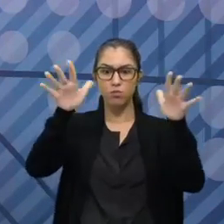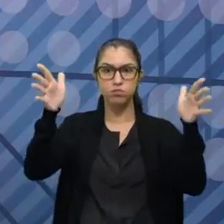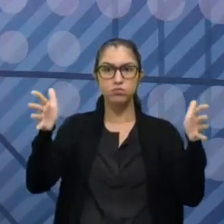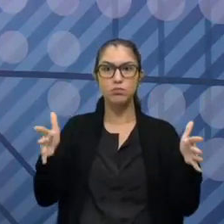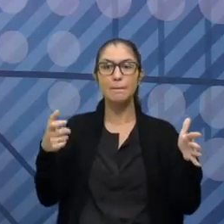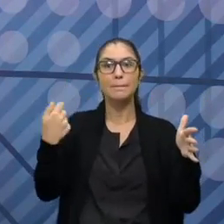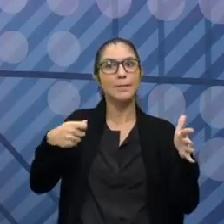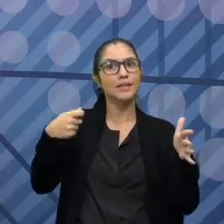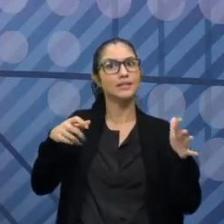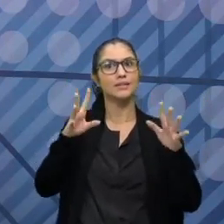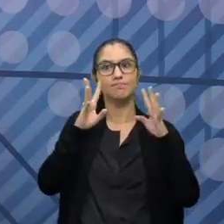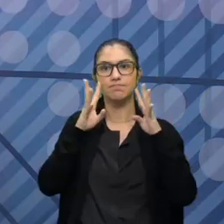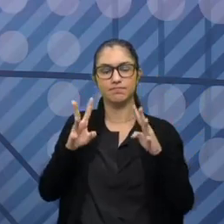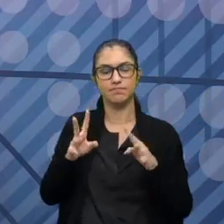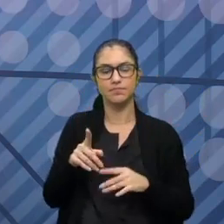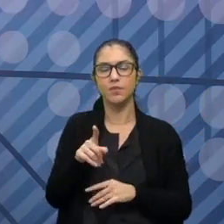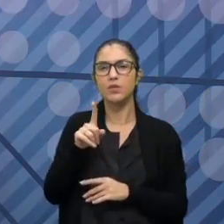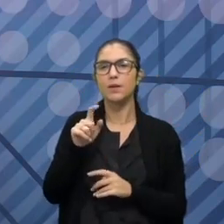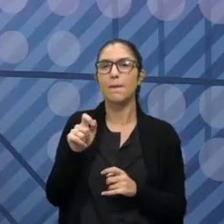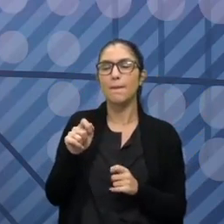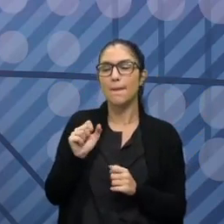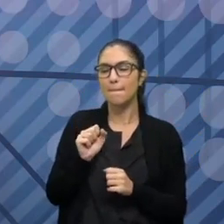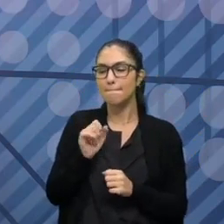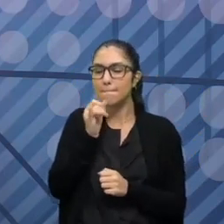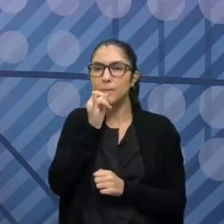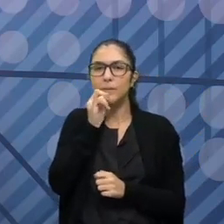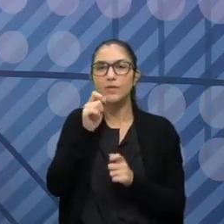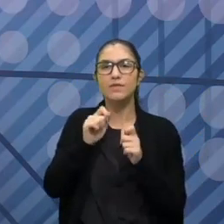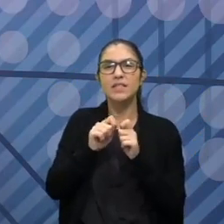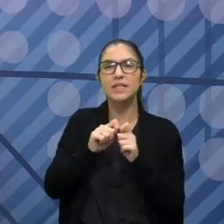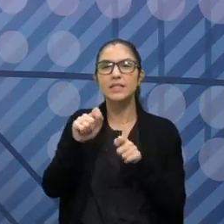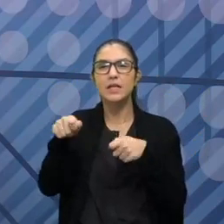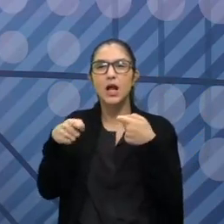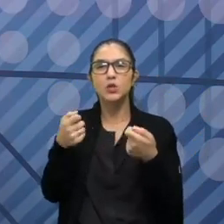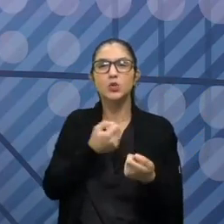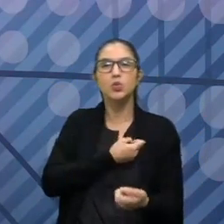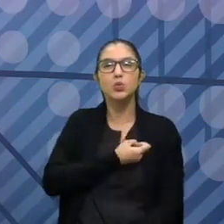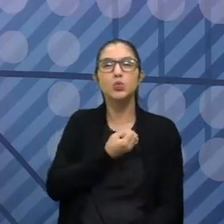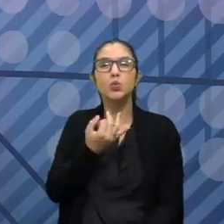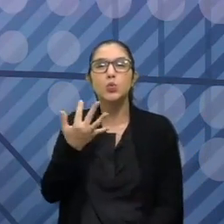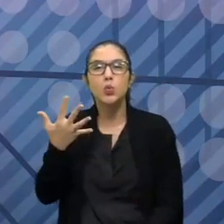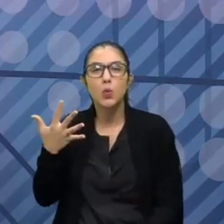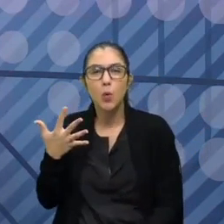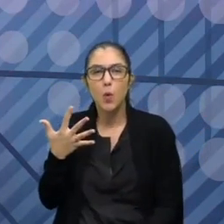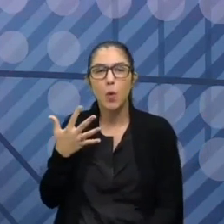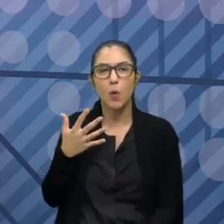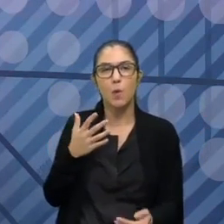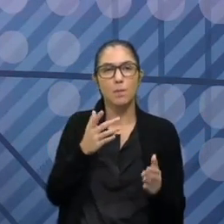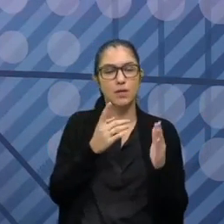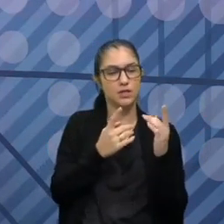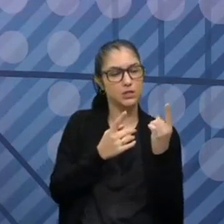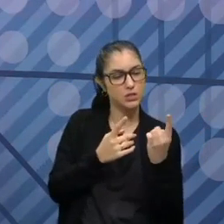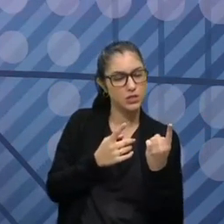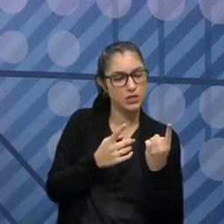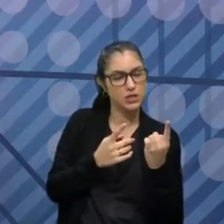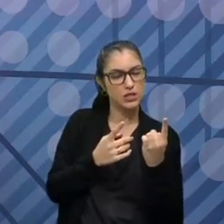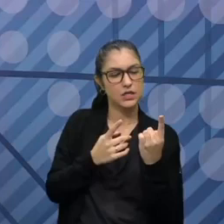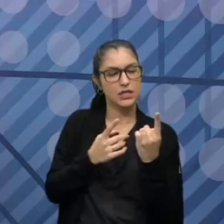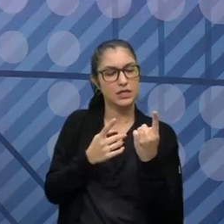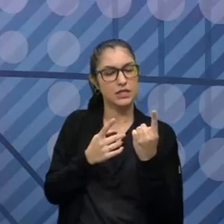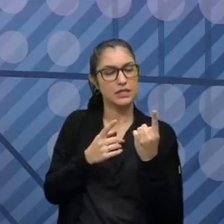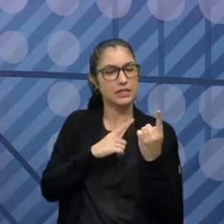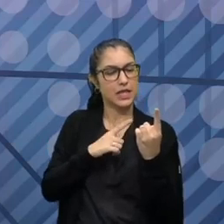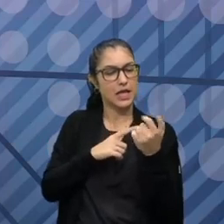bem atenção. Quando você vai sinalizar, fazer os sinais dos números, e são números das unidades, dezenas e